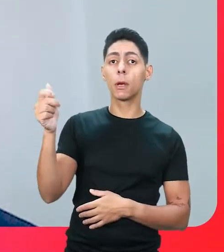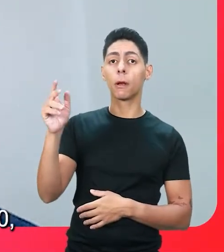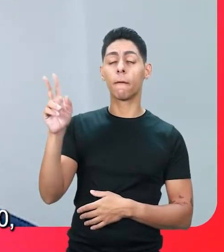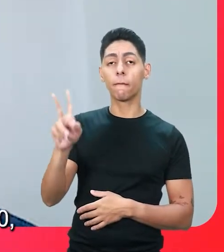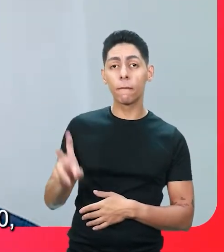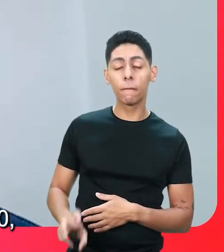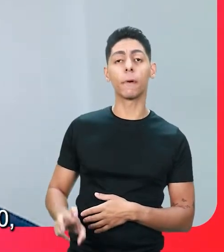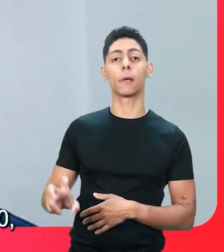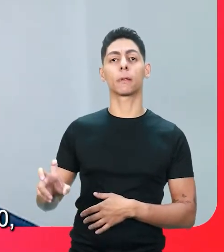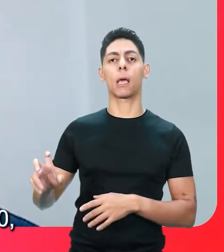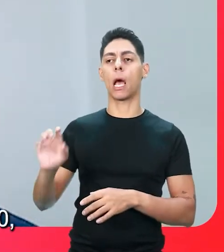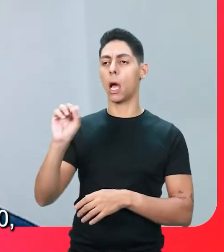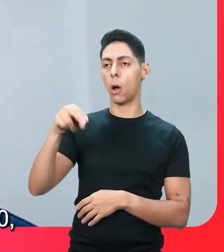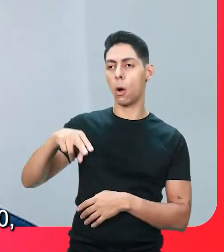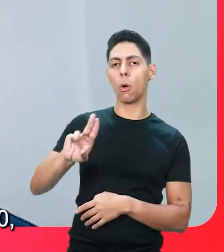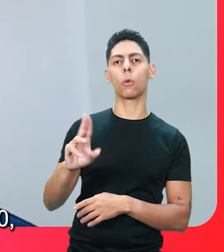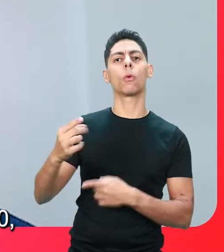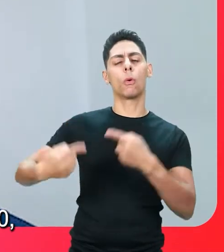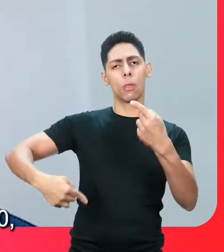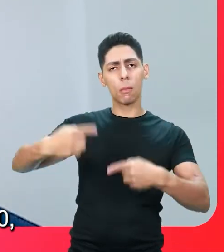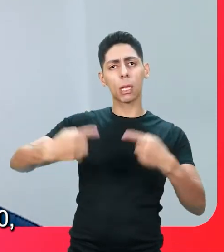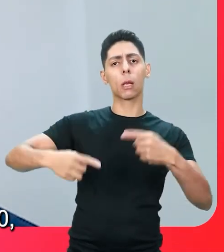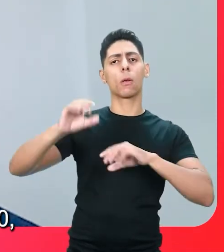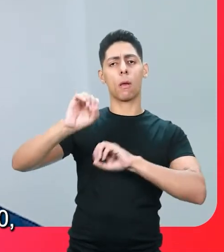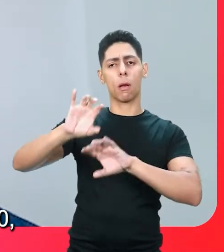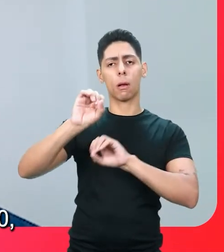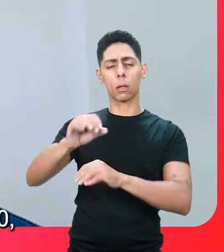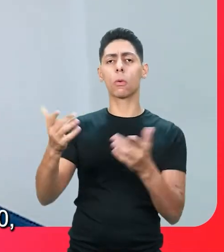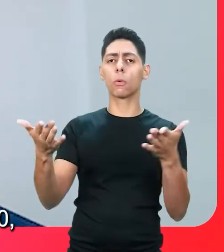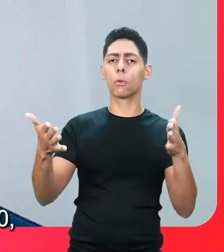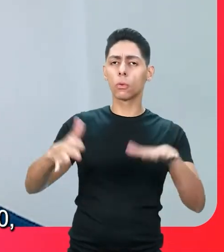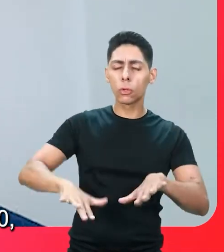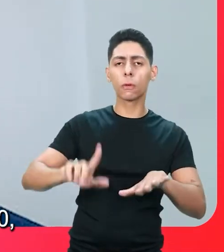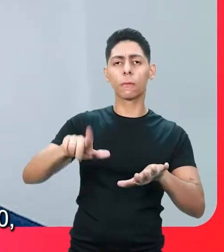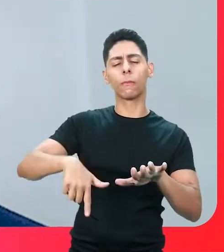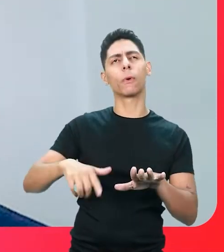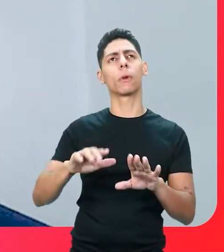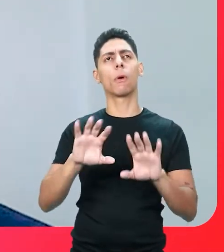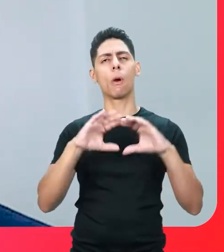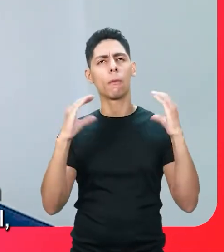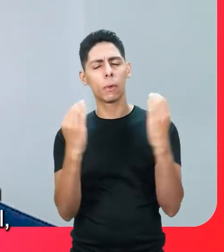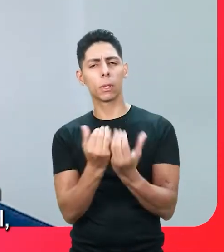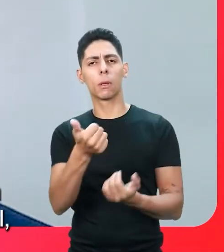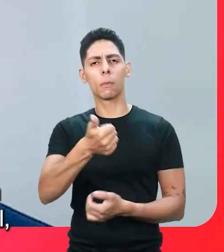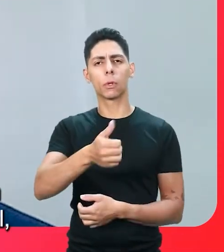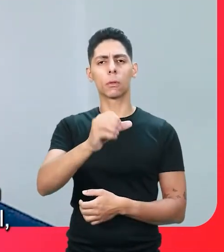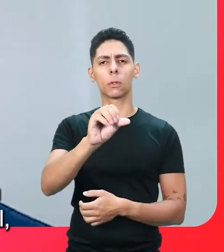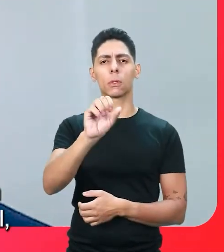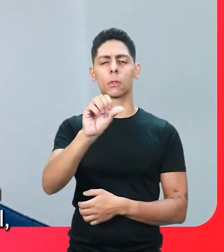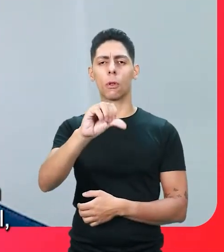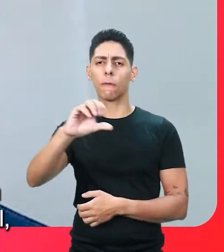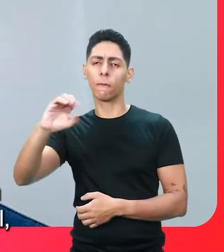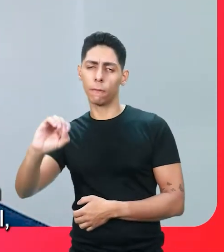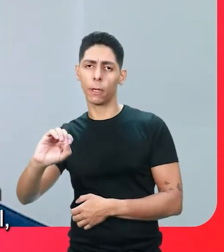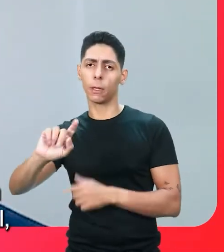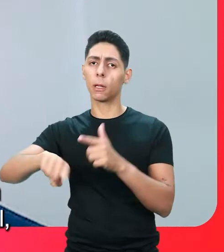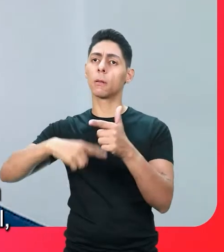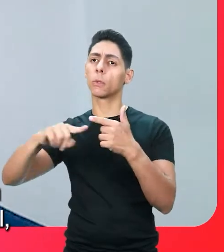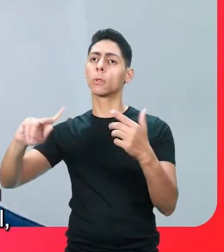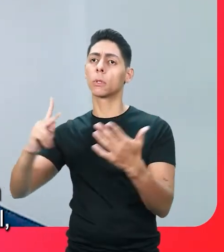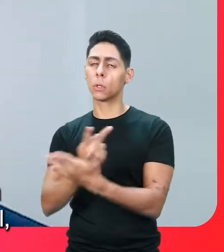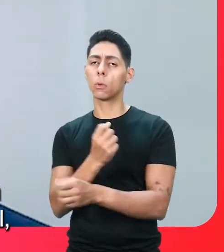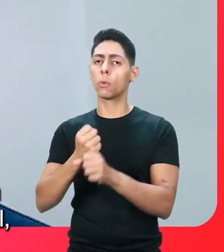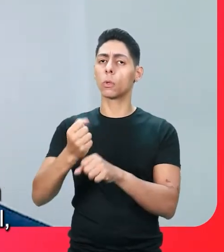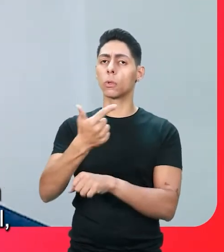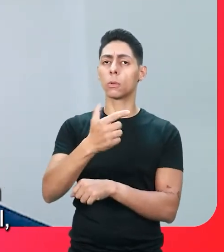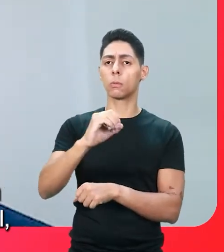Unidas realmente debateram para valer a educação inclusiva foi numa conferência de 1990, e que depois se consolidou em 2006